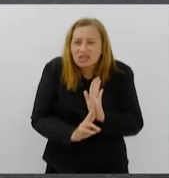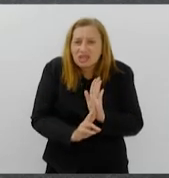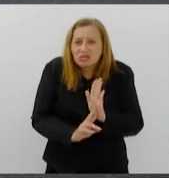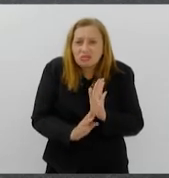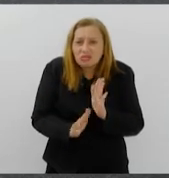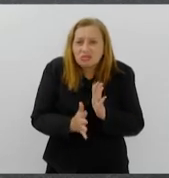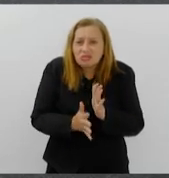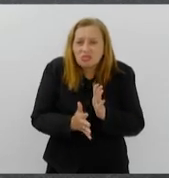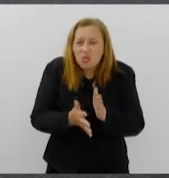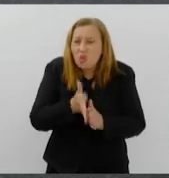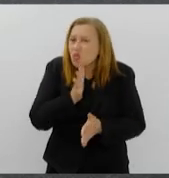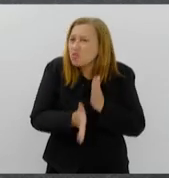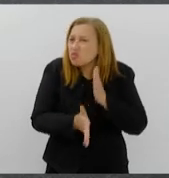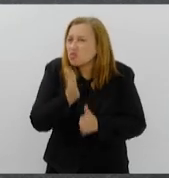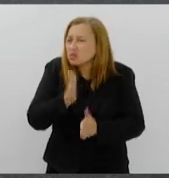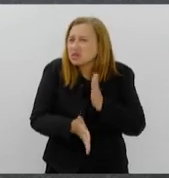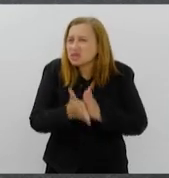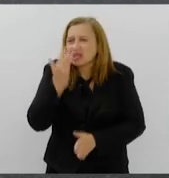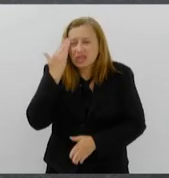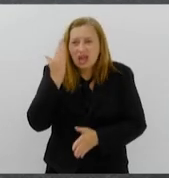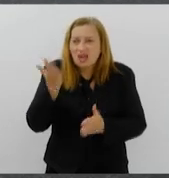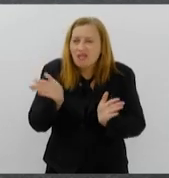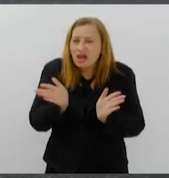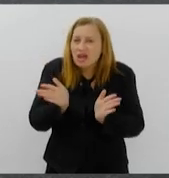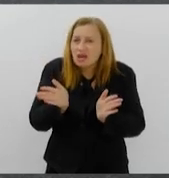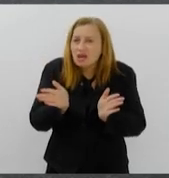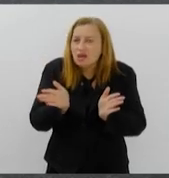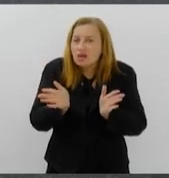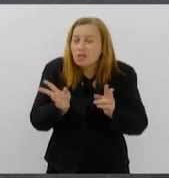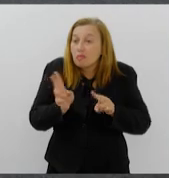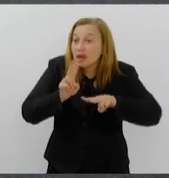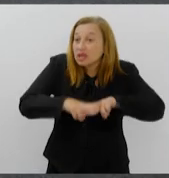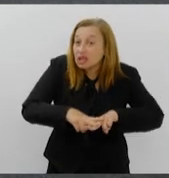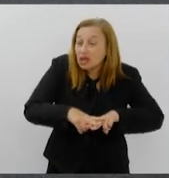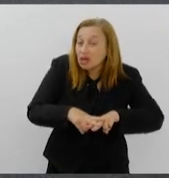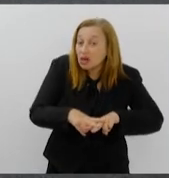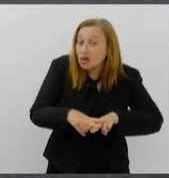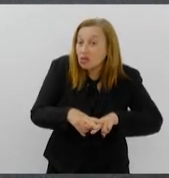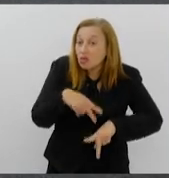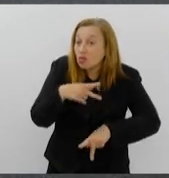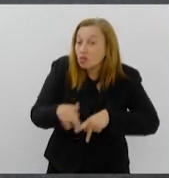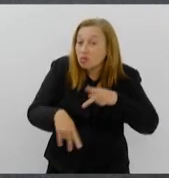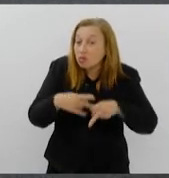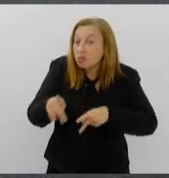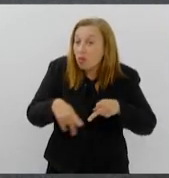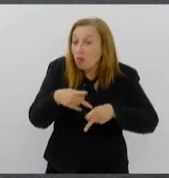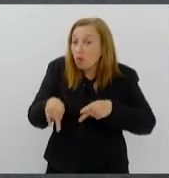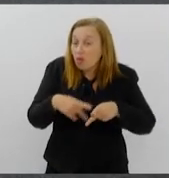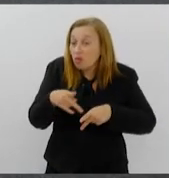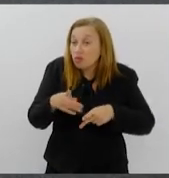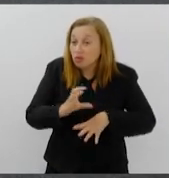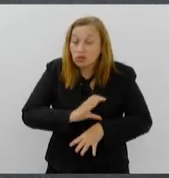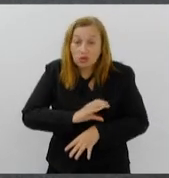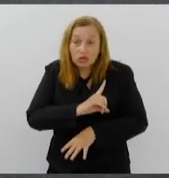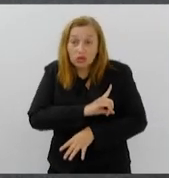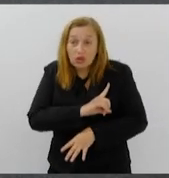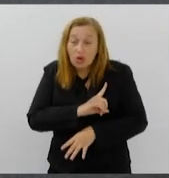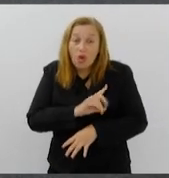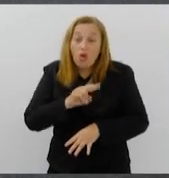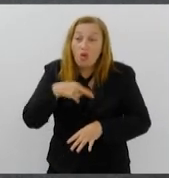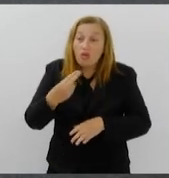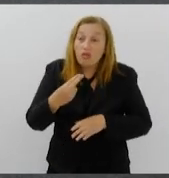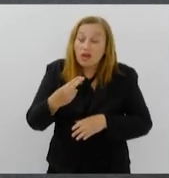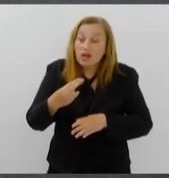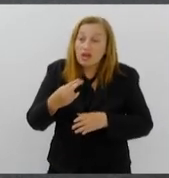incompreensível. Vai prender a população de Duque de Caxias dentro do muro concreto? Ou vai impedir que as pessoas transitem